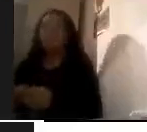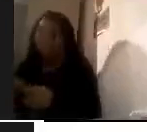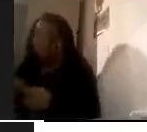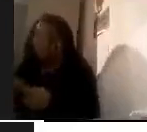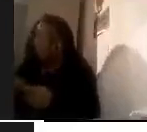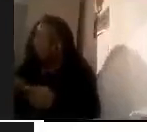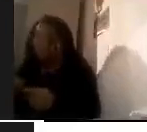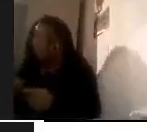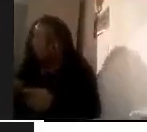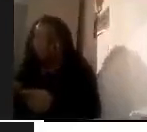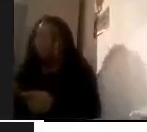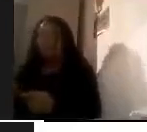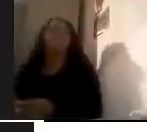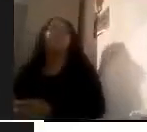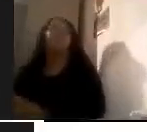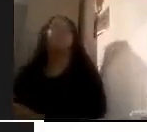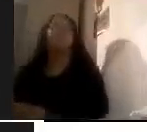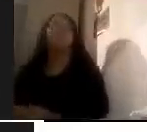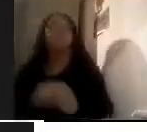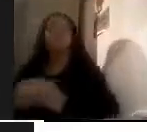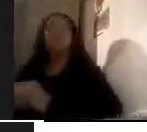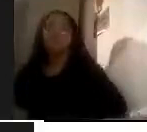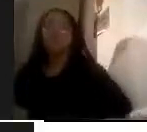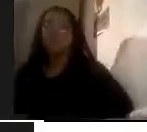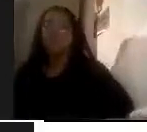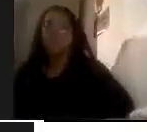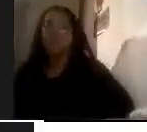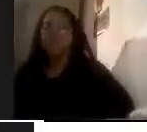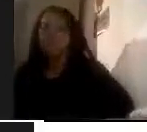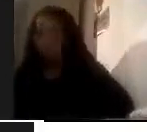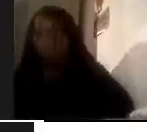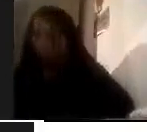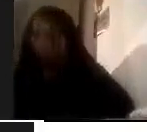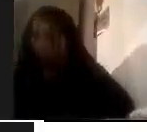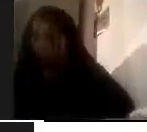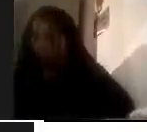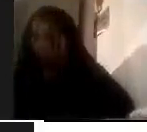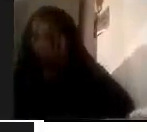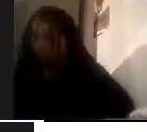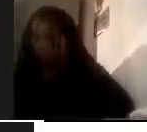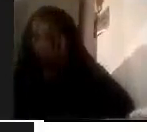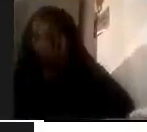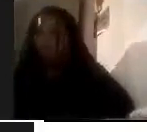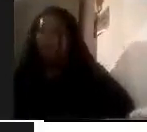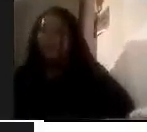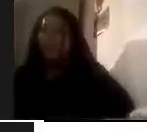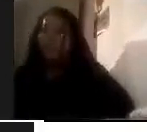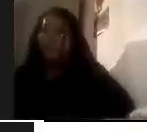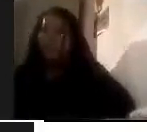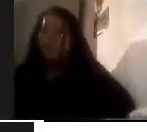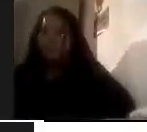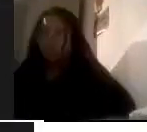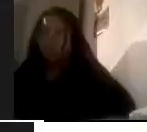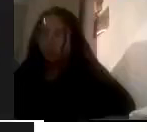der um prato de comida como o que você come na sua casa hoje para uma dessas crianças? Vai ficar muito pesado,